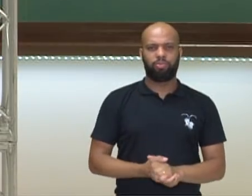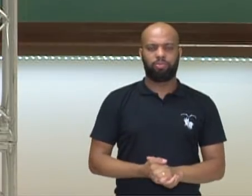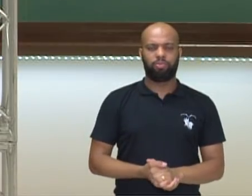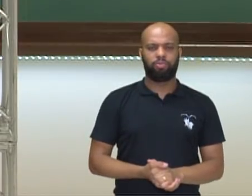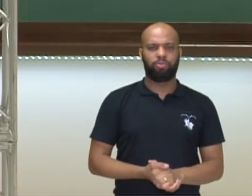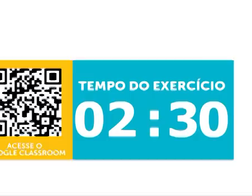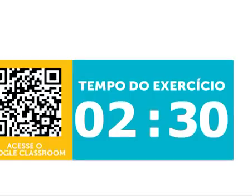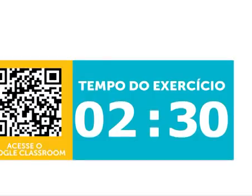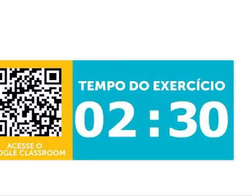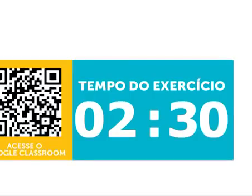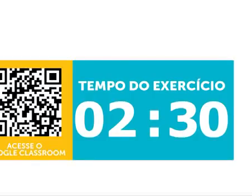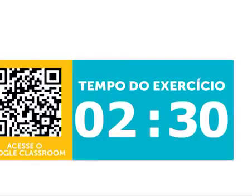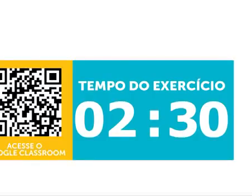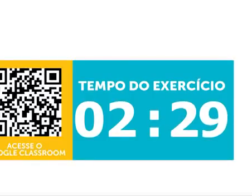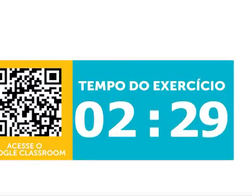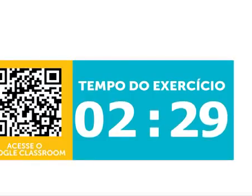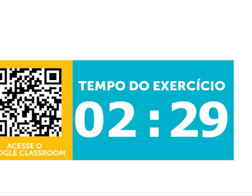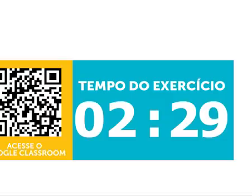voltamos daqui a pouco.